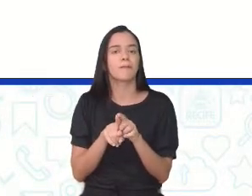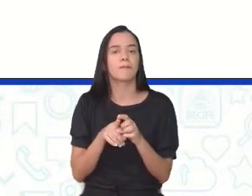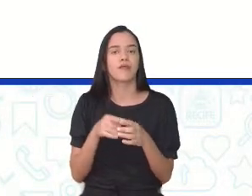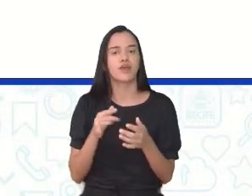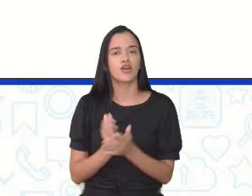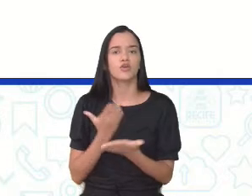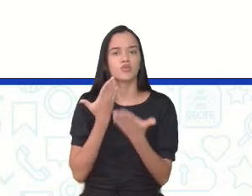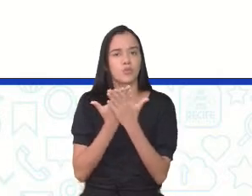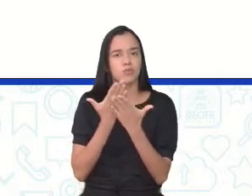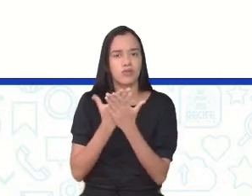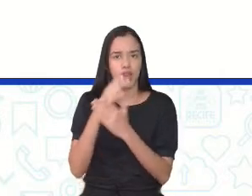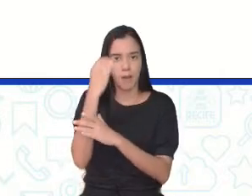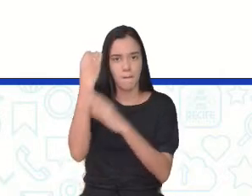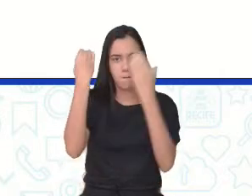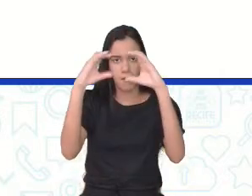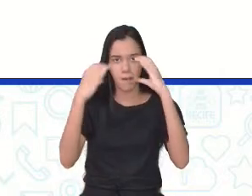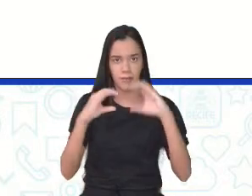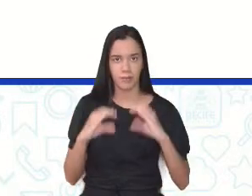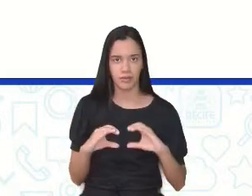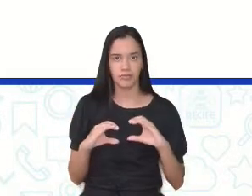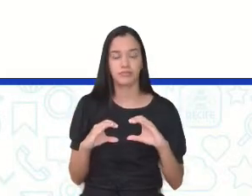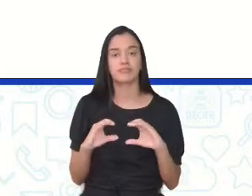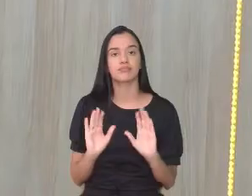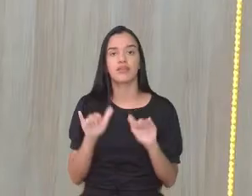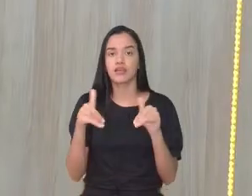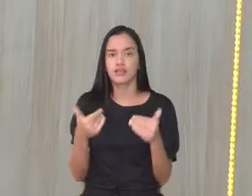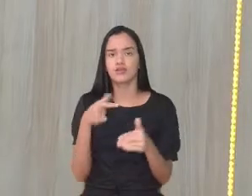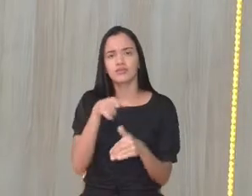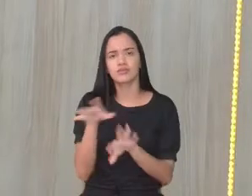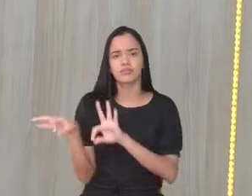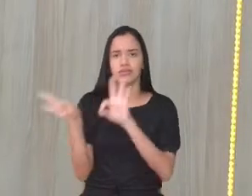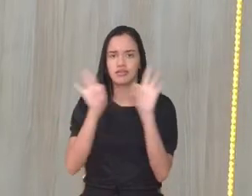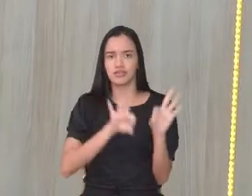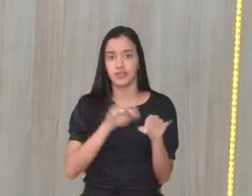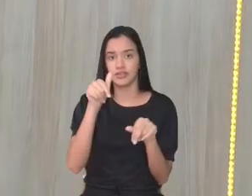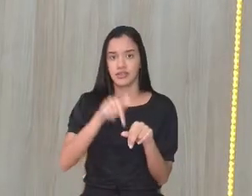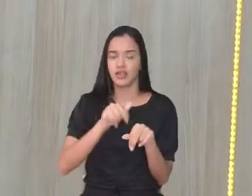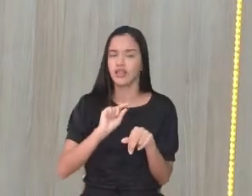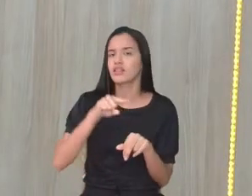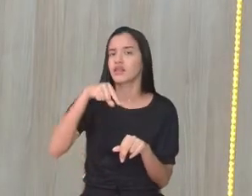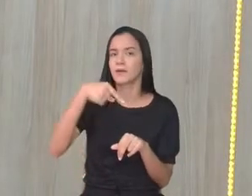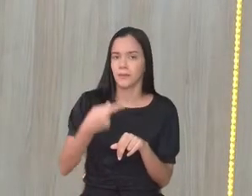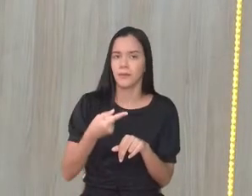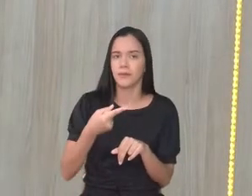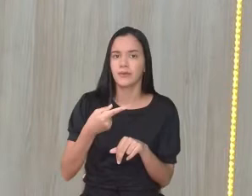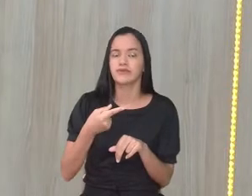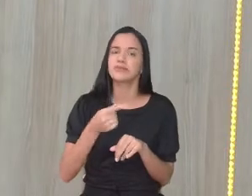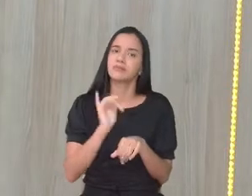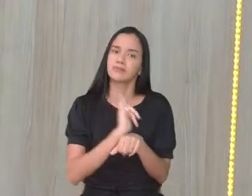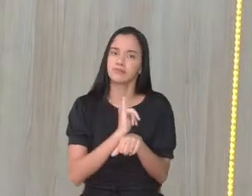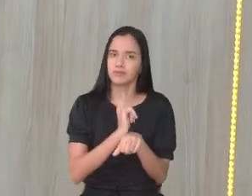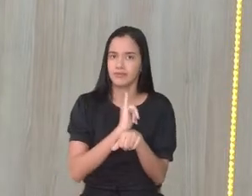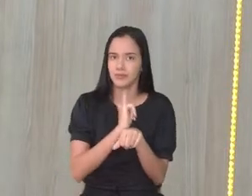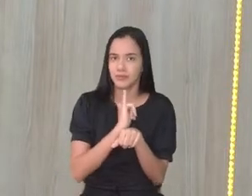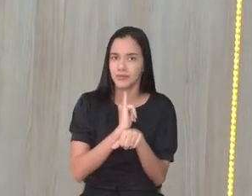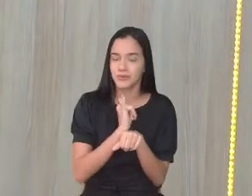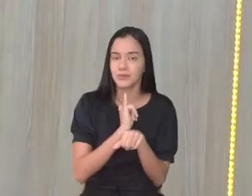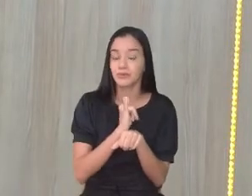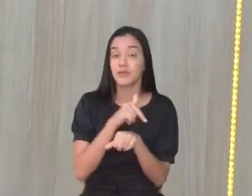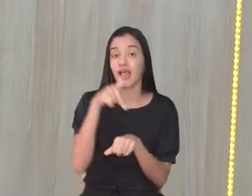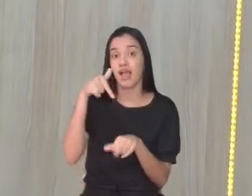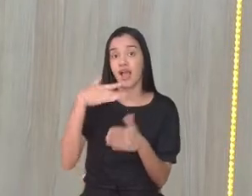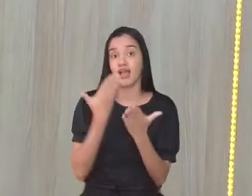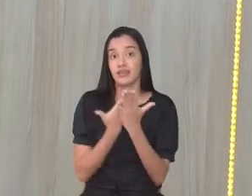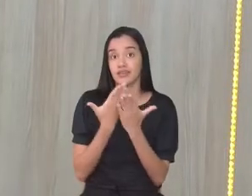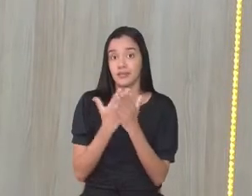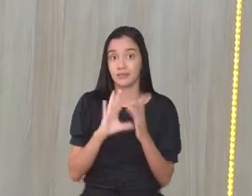serão postadas, tá bom? Então, você está assistindo essa aula aqui, daqui a pouquinho, vai lá no canal no YouTube, essa aula já vai